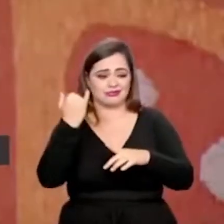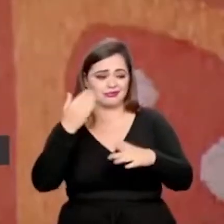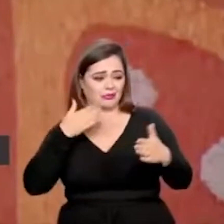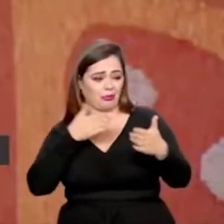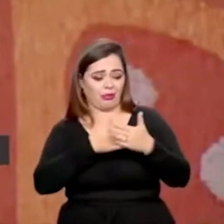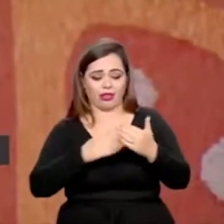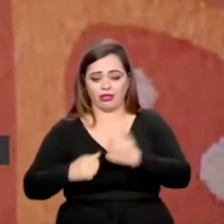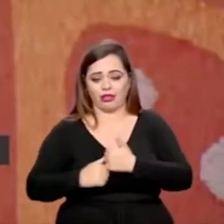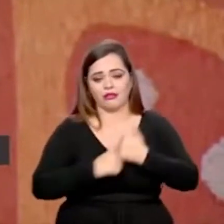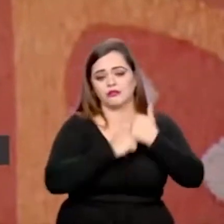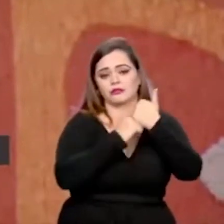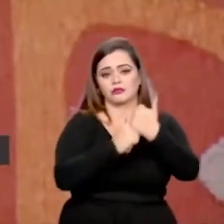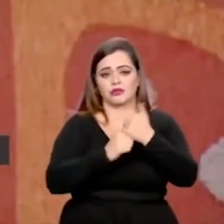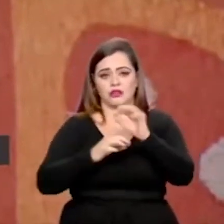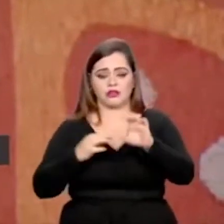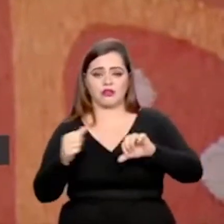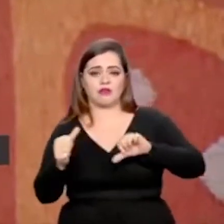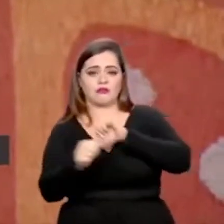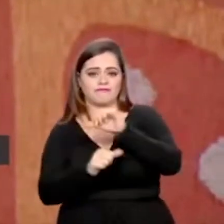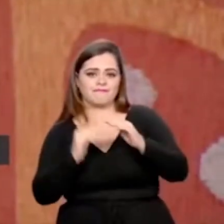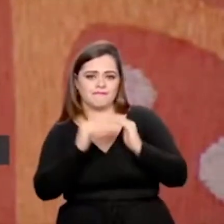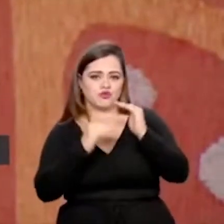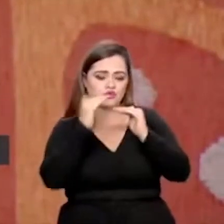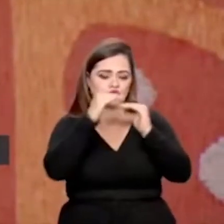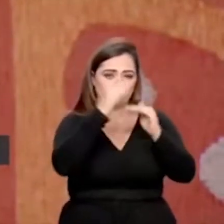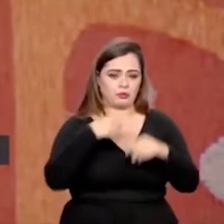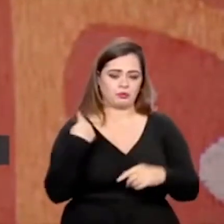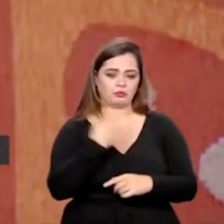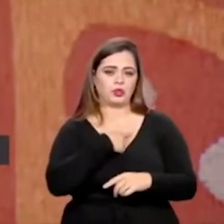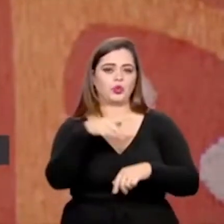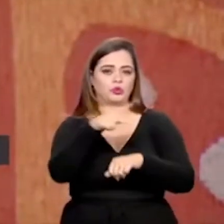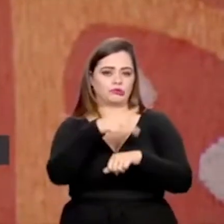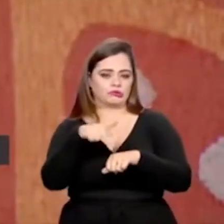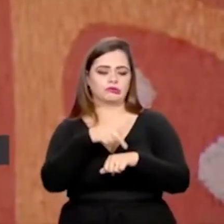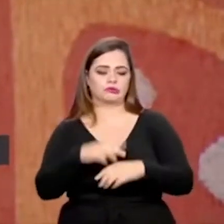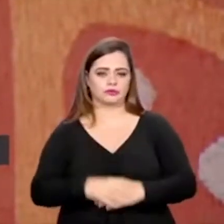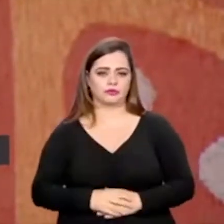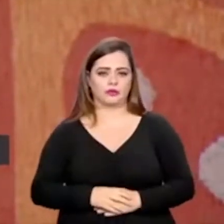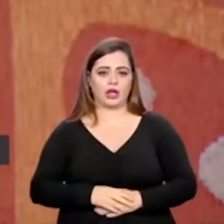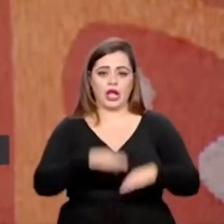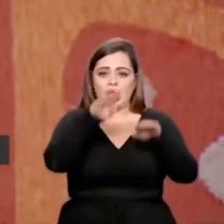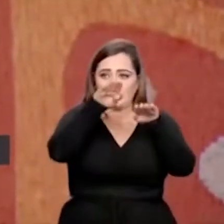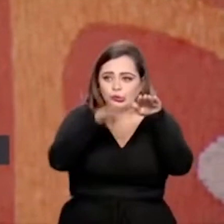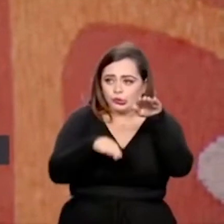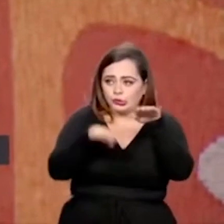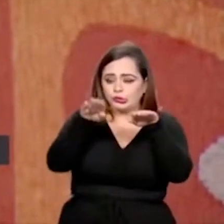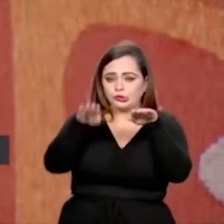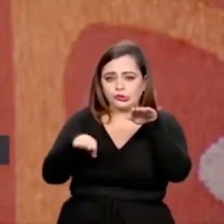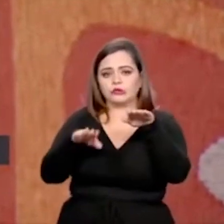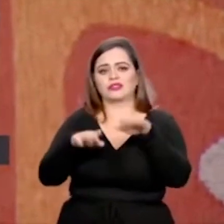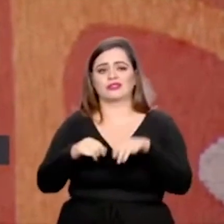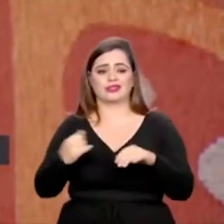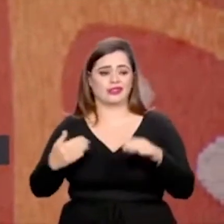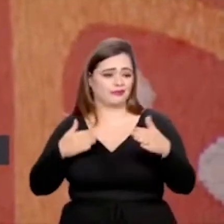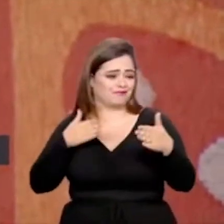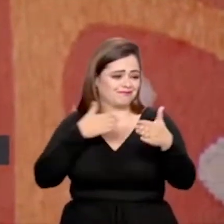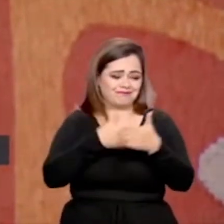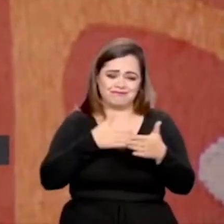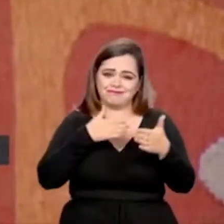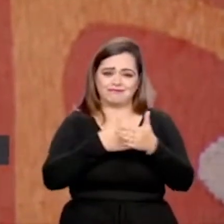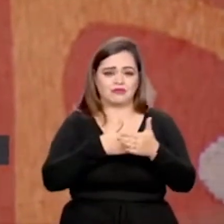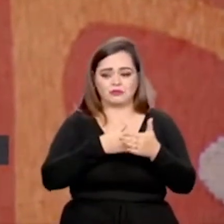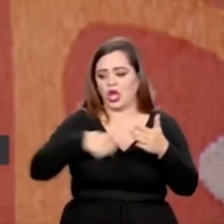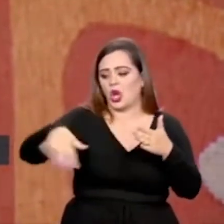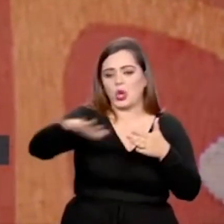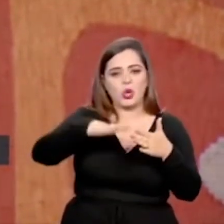para sustentar um ciclo histórico de crescimento no nosso país a desigualdade era o principal obstáculo Esse era o